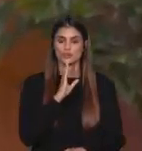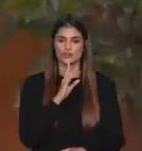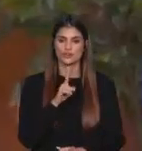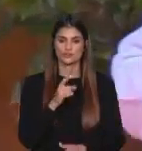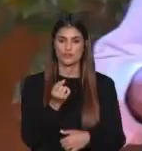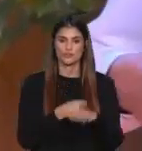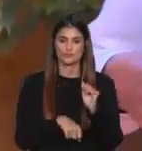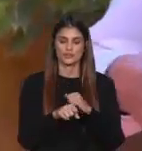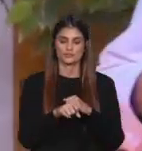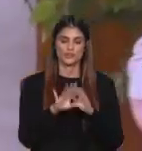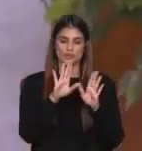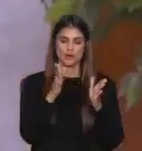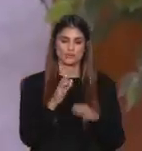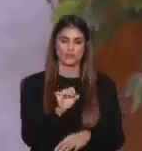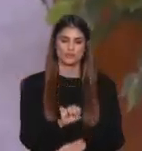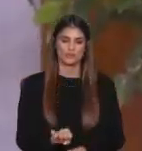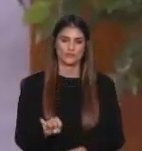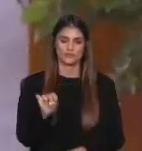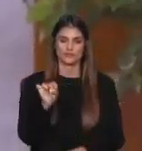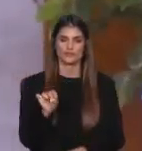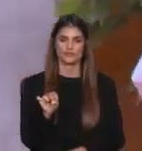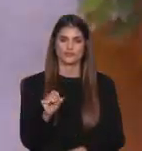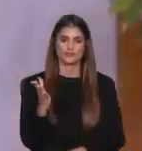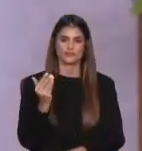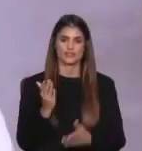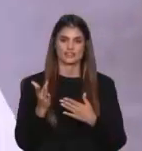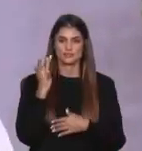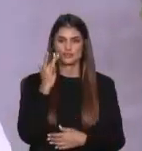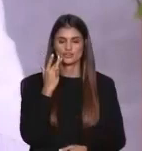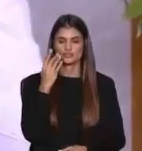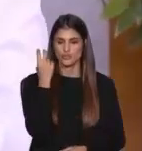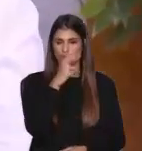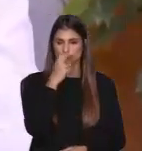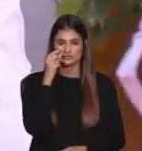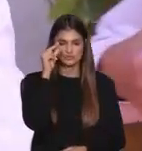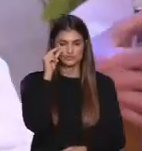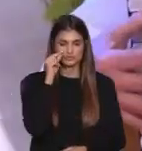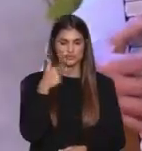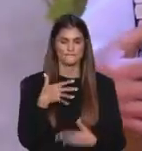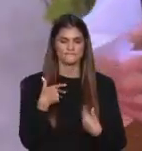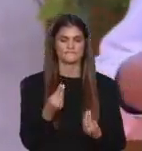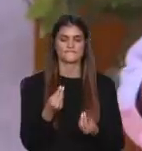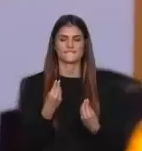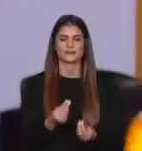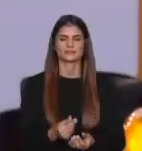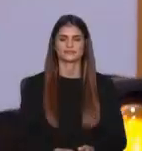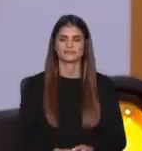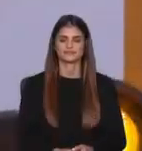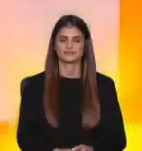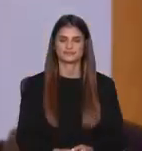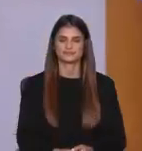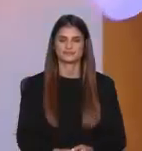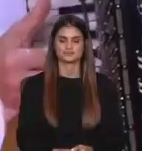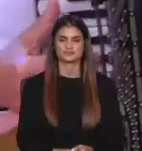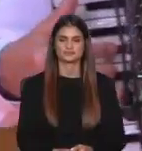saber dançar. Morena, teus olhos pequenos de enfeitiçar. O